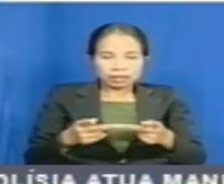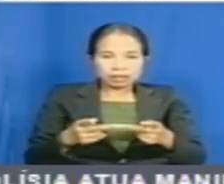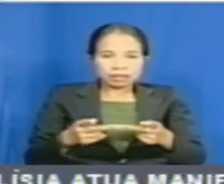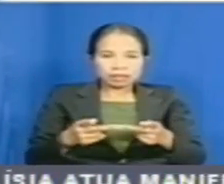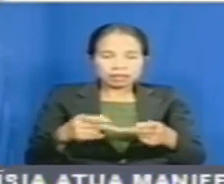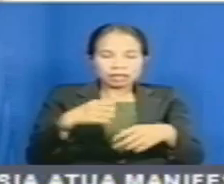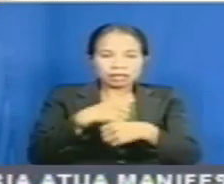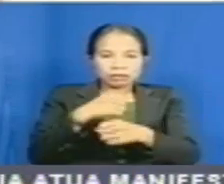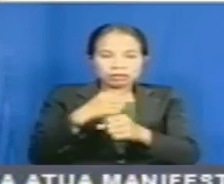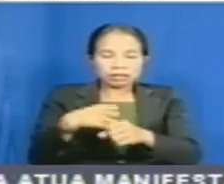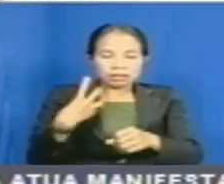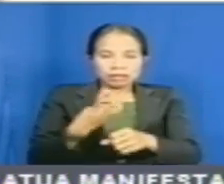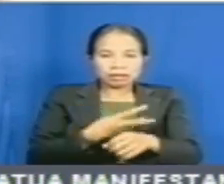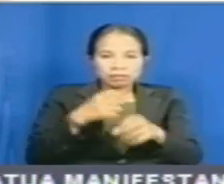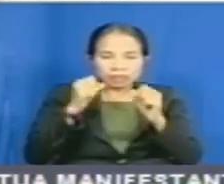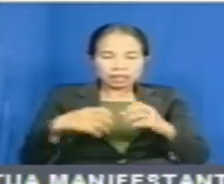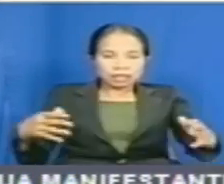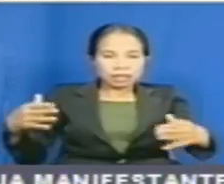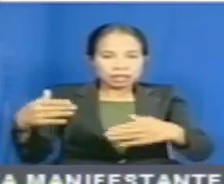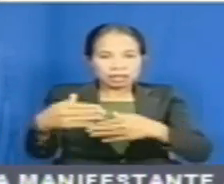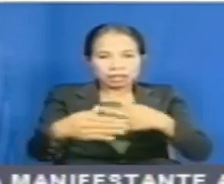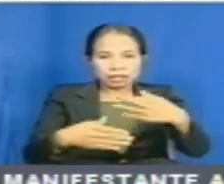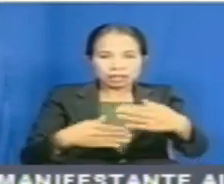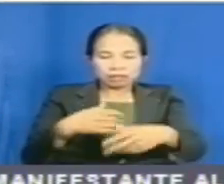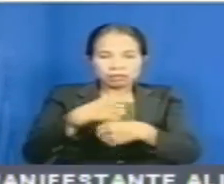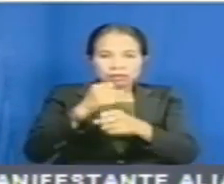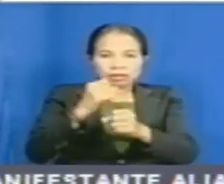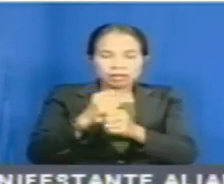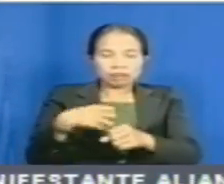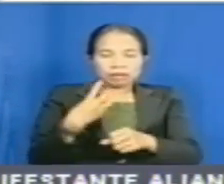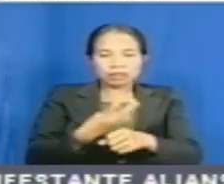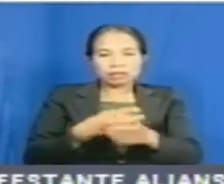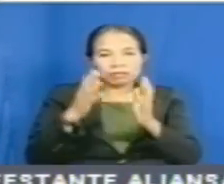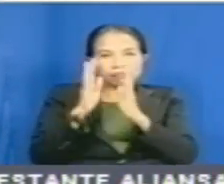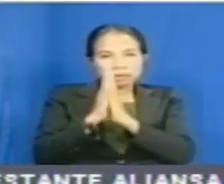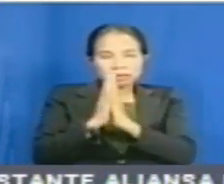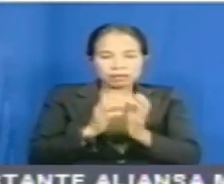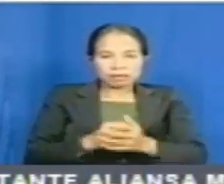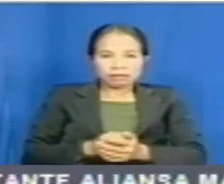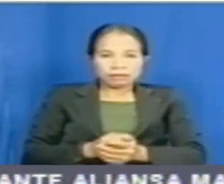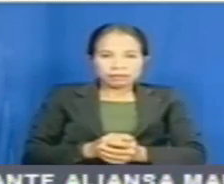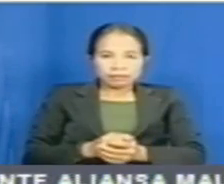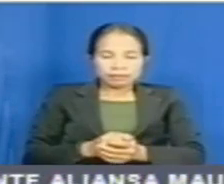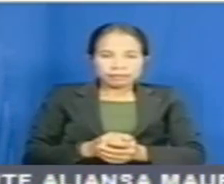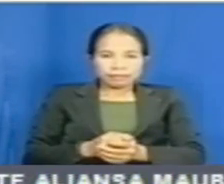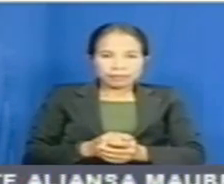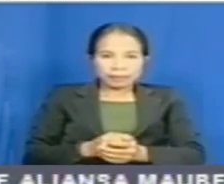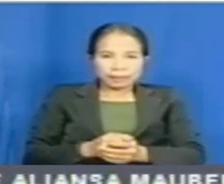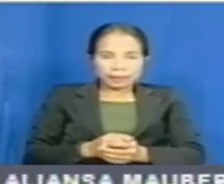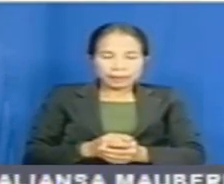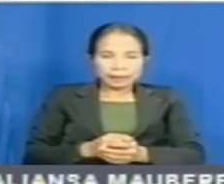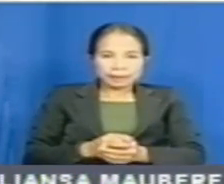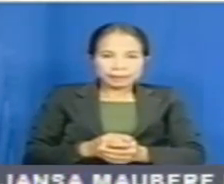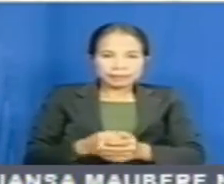aqui ita bela halico hoje hao ita né orasa negoni vou passar lima ou dua para